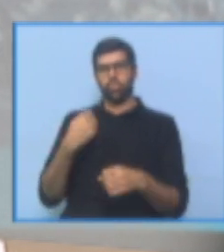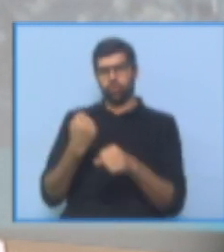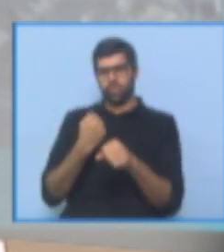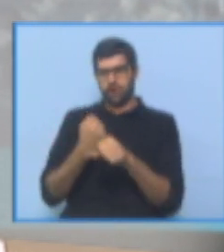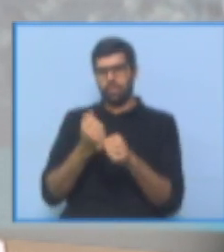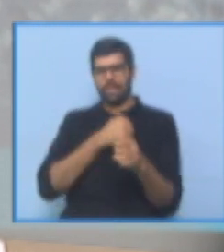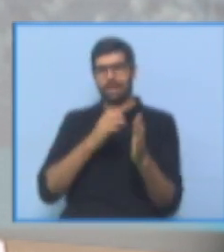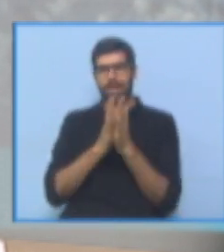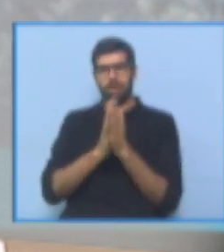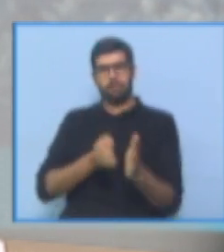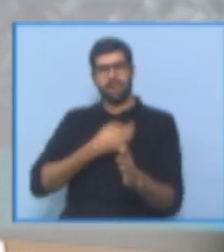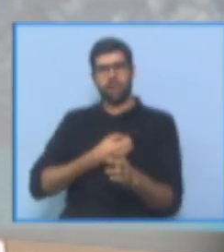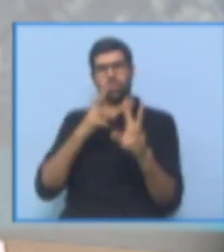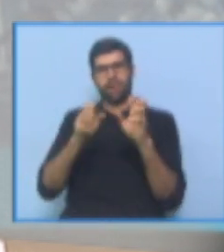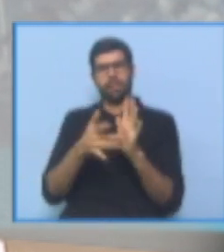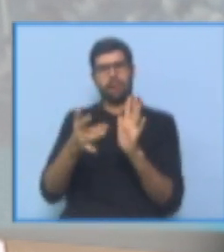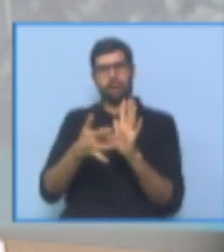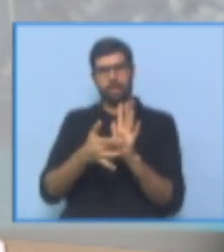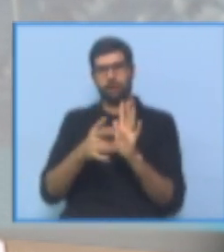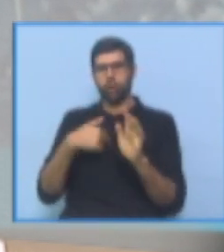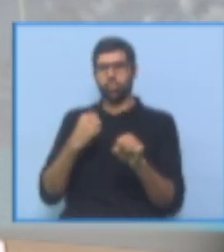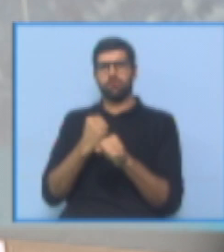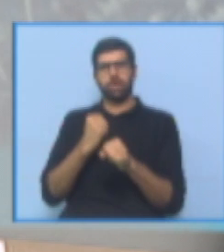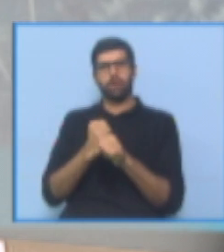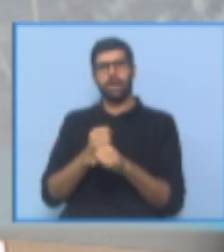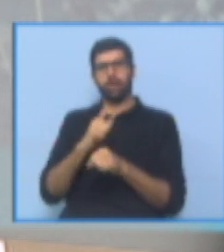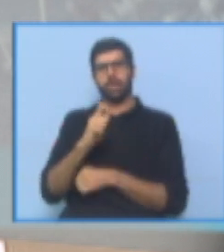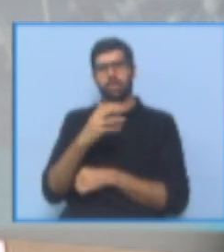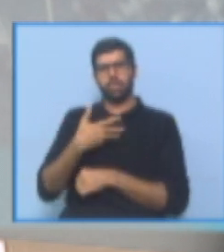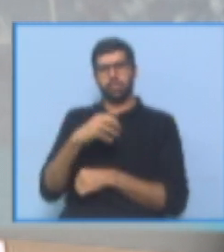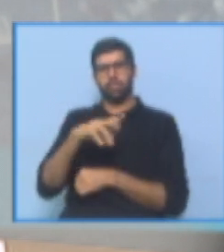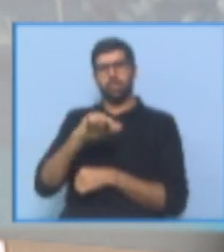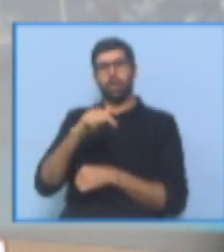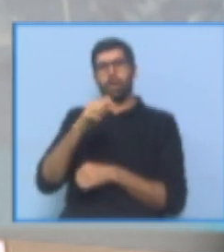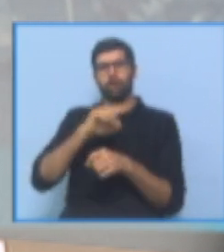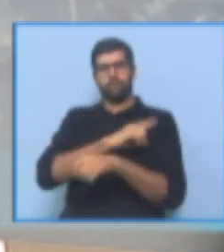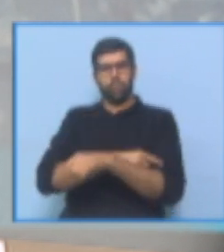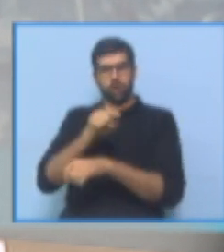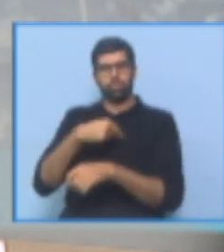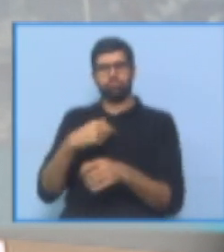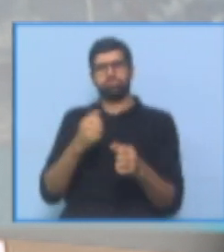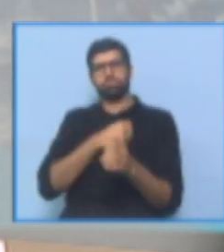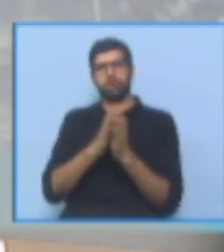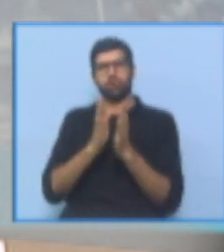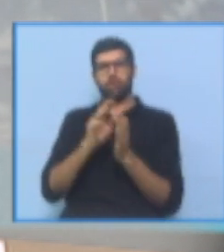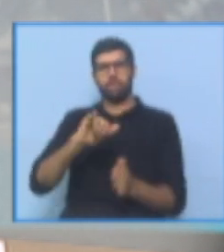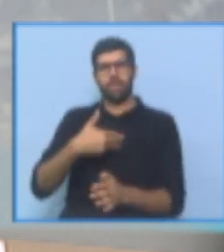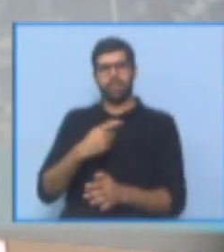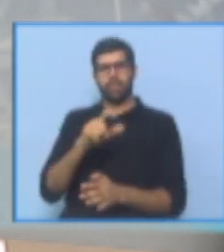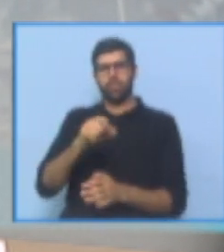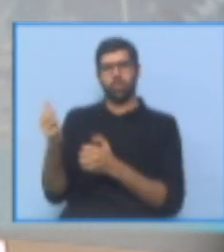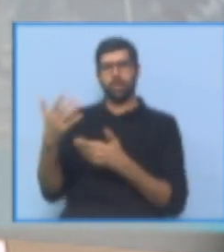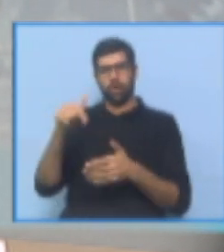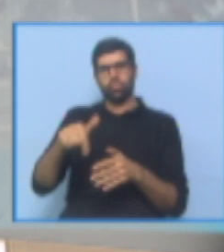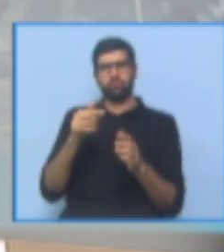com Paixão é o título do livro sobre o trabalho de Dom Wildefortes na Diocese de Mindelo, hoje convidado do programa Eclésia. Muito boa tarde. Boa